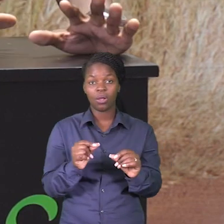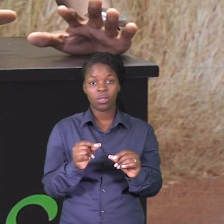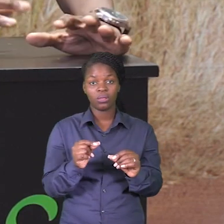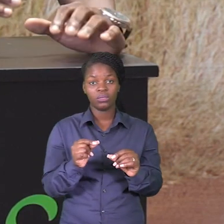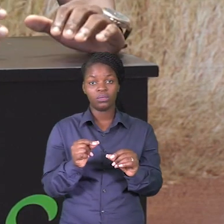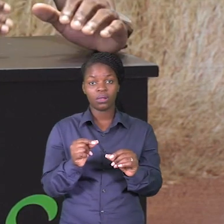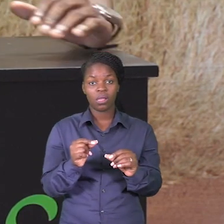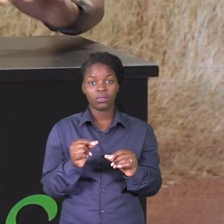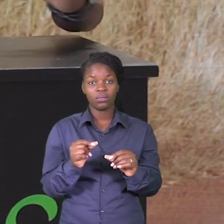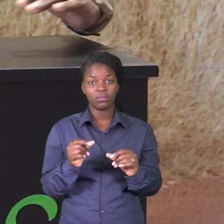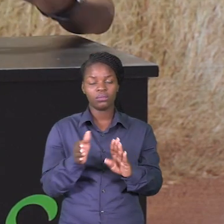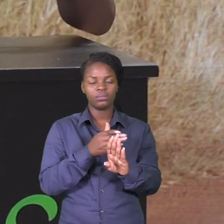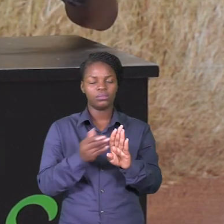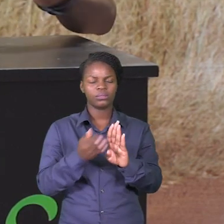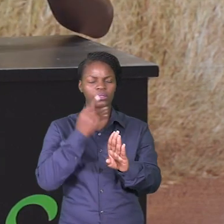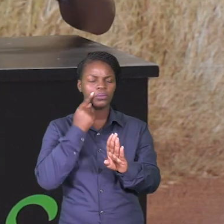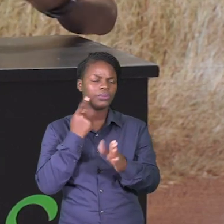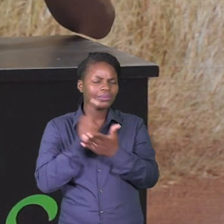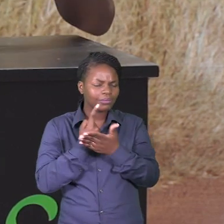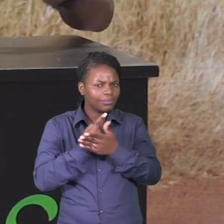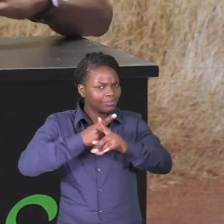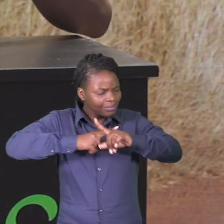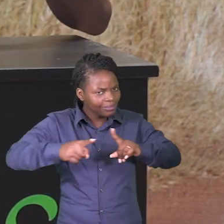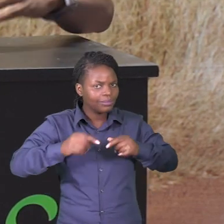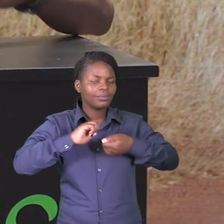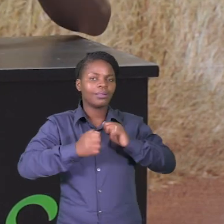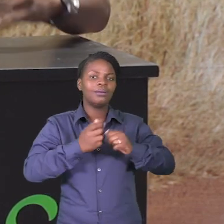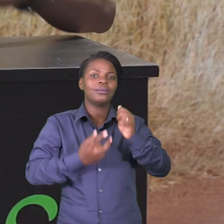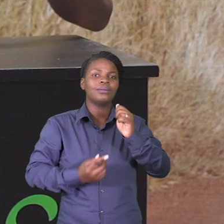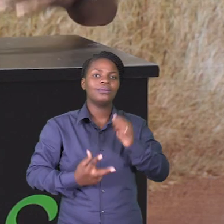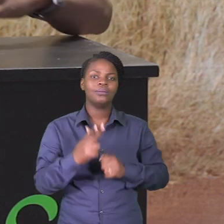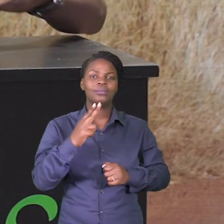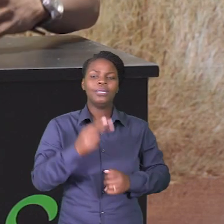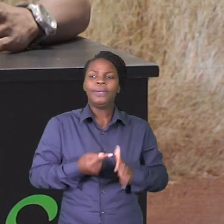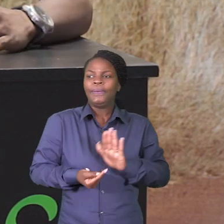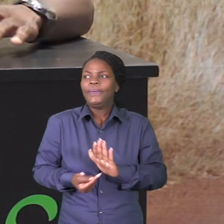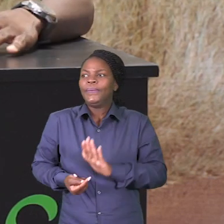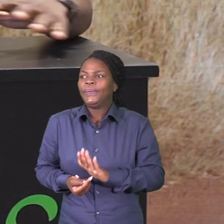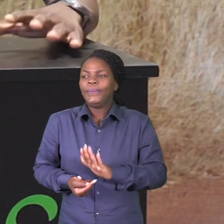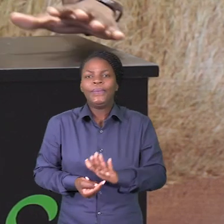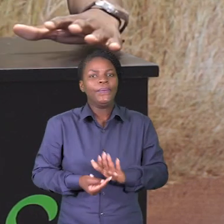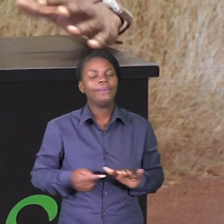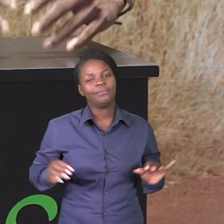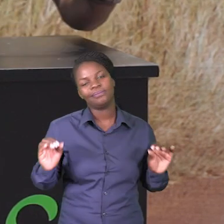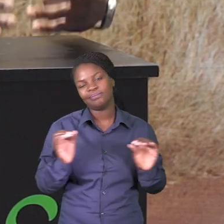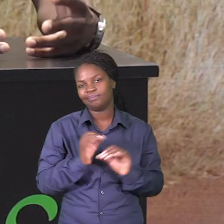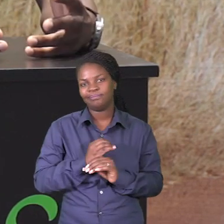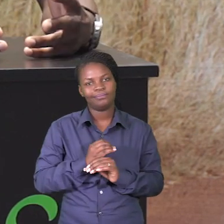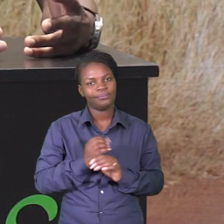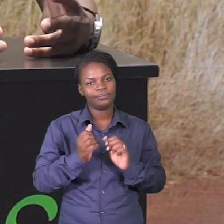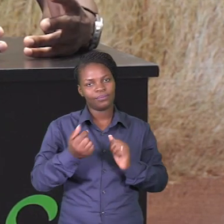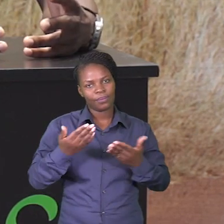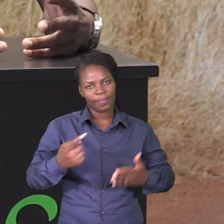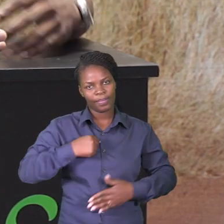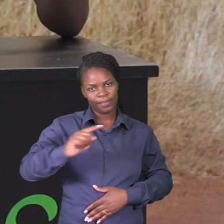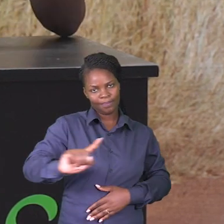TM algum tipo de prioridade até porque exigem algum tipo de celeridade na na produção de provas e tal É ISO que neste momento nós não